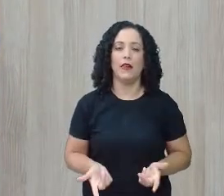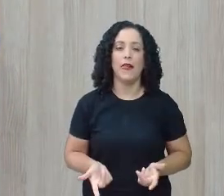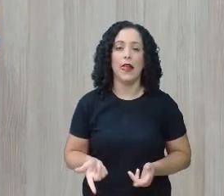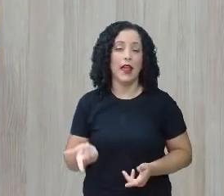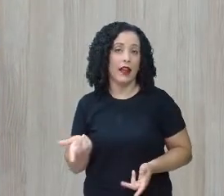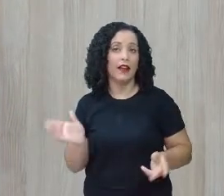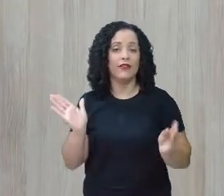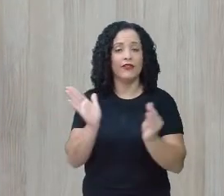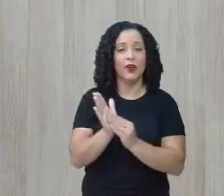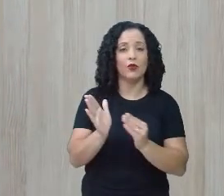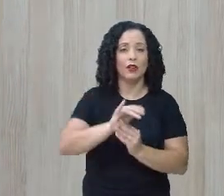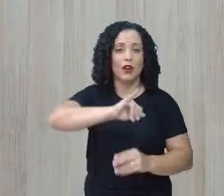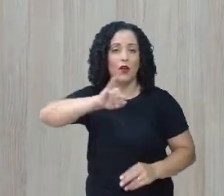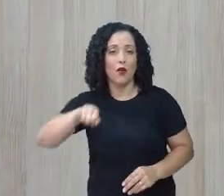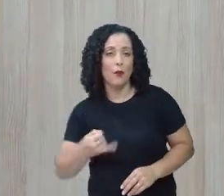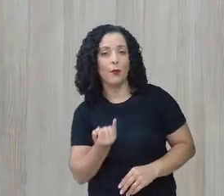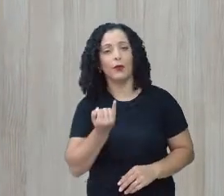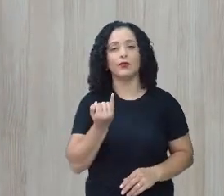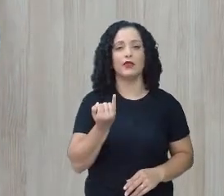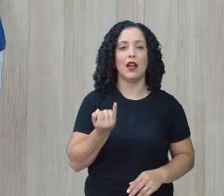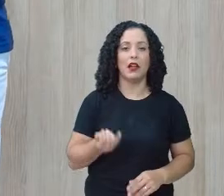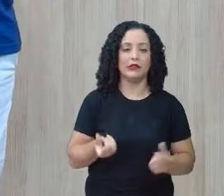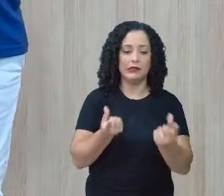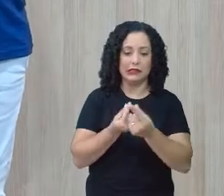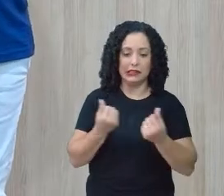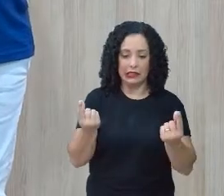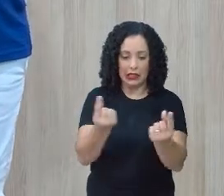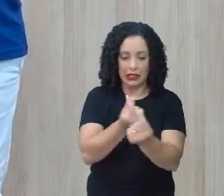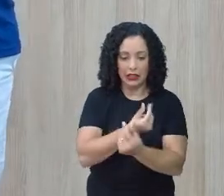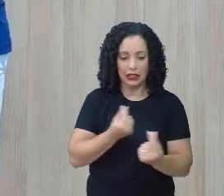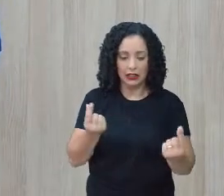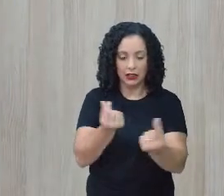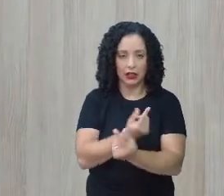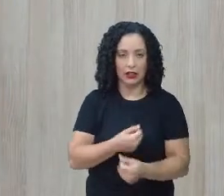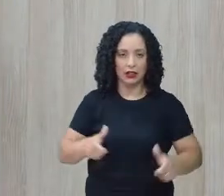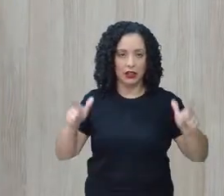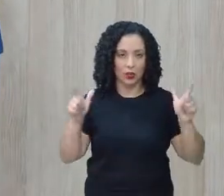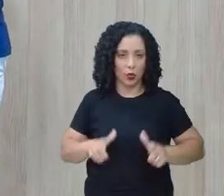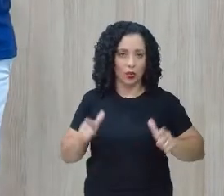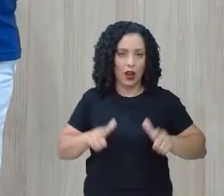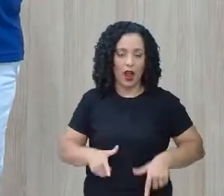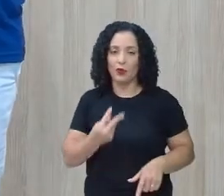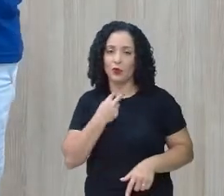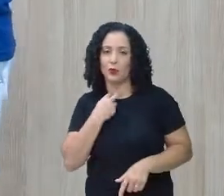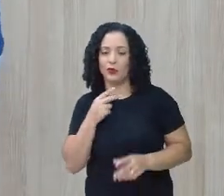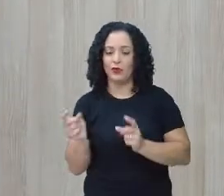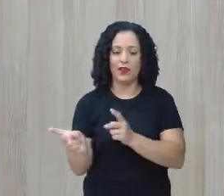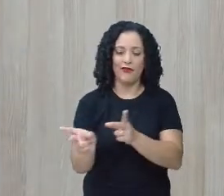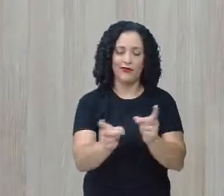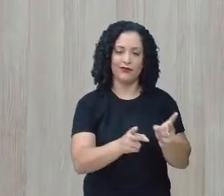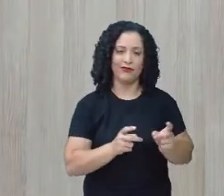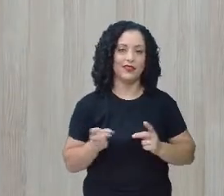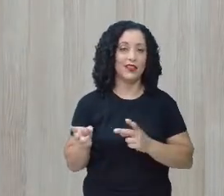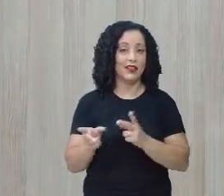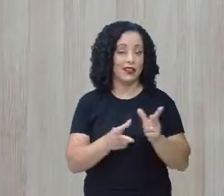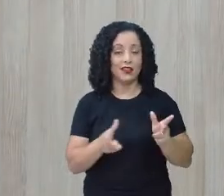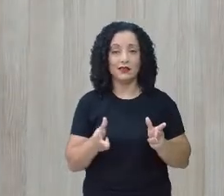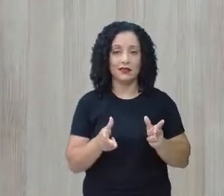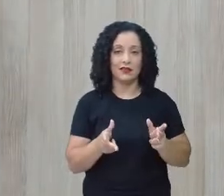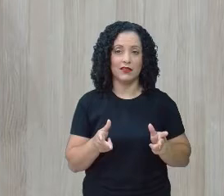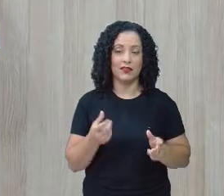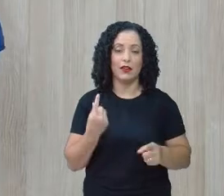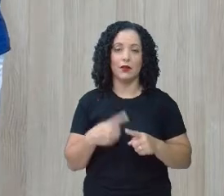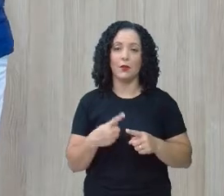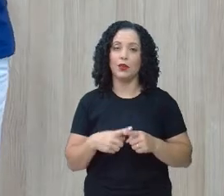né? Então, você não tinha locais onde você podia estar ali para comercializar, não era incluído, né,